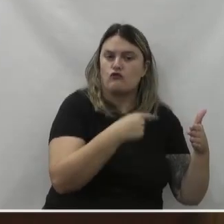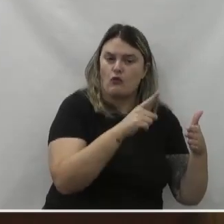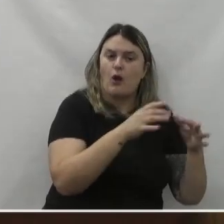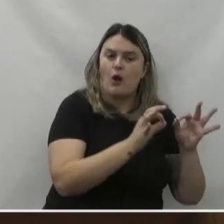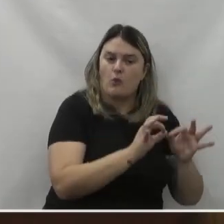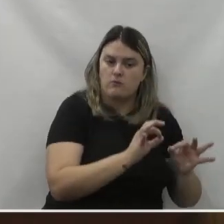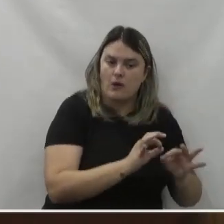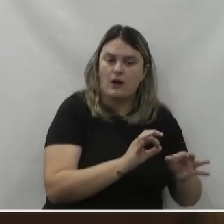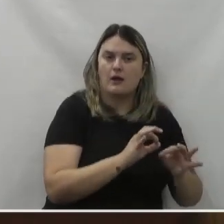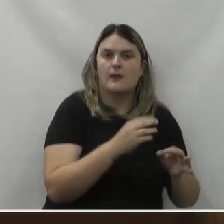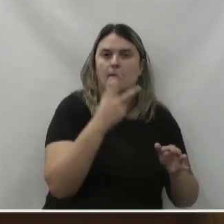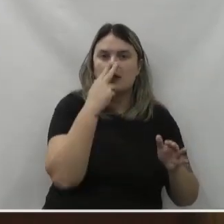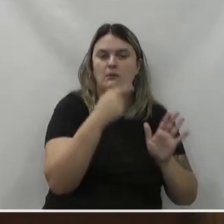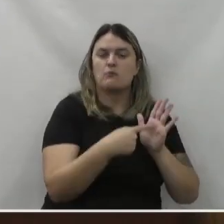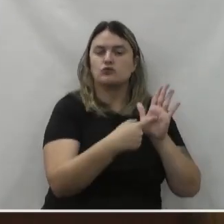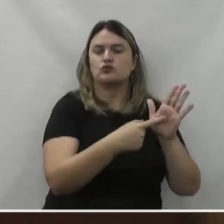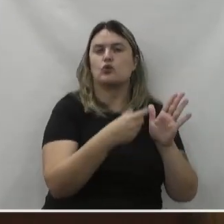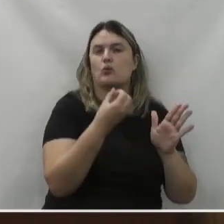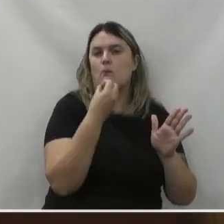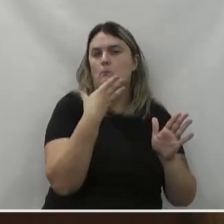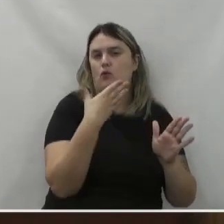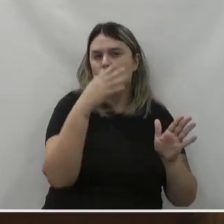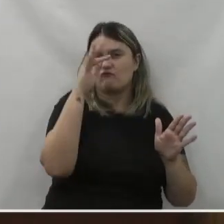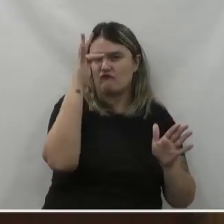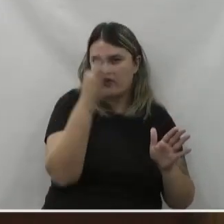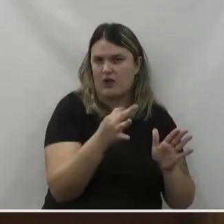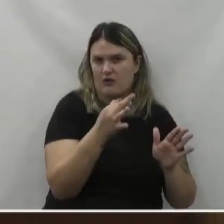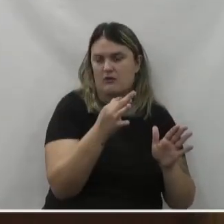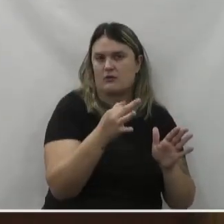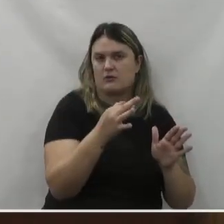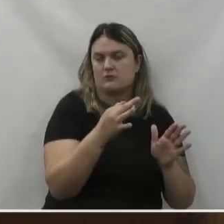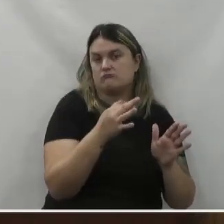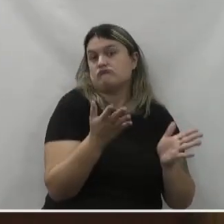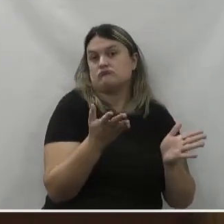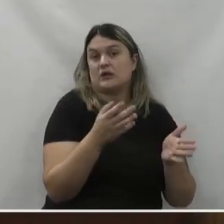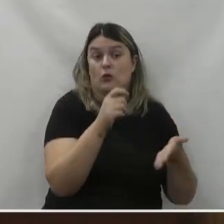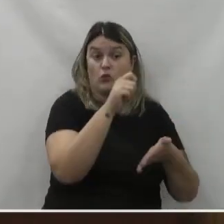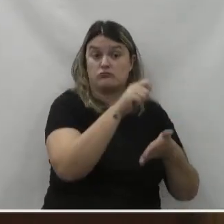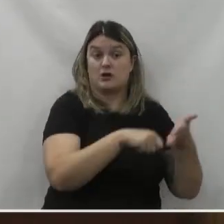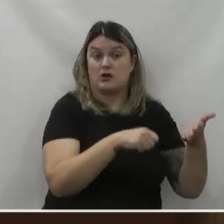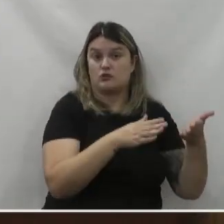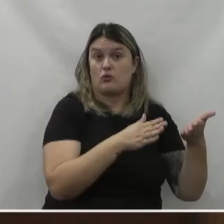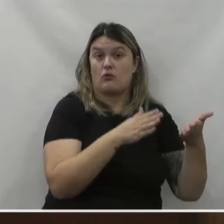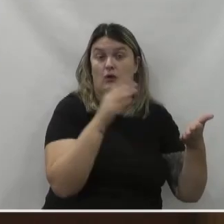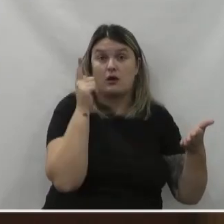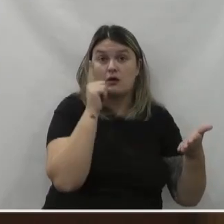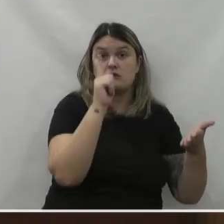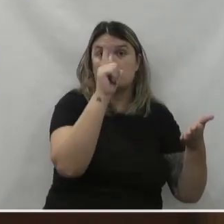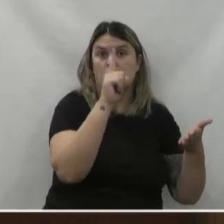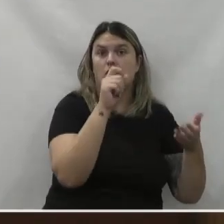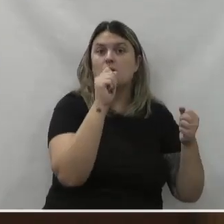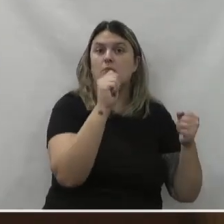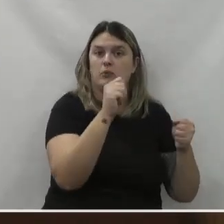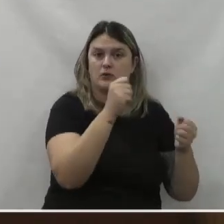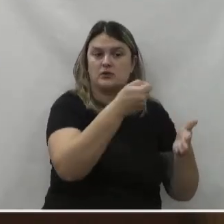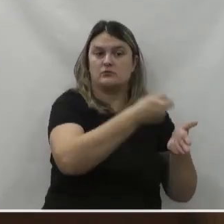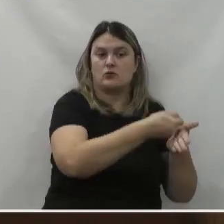aqui naquela reunião com os demais vereadores, né. O contrato que ela ganhou, ela vai poder exigir